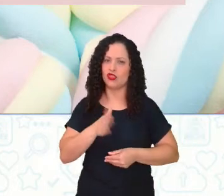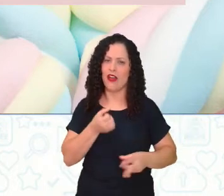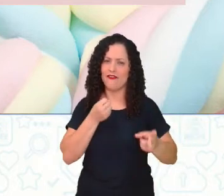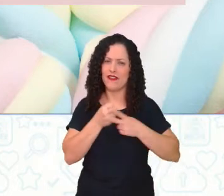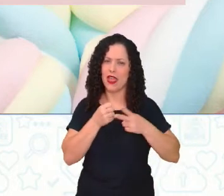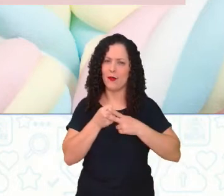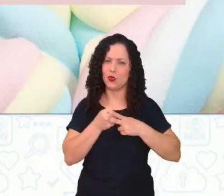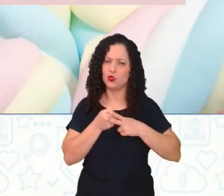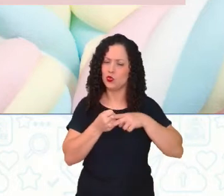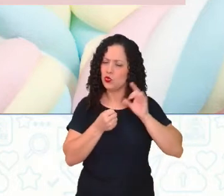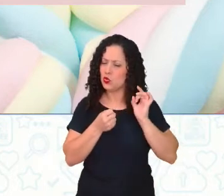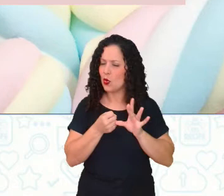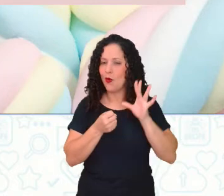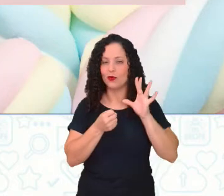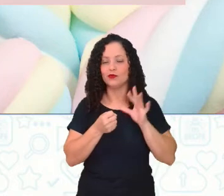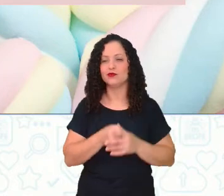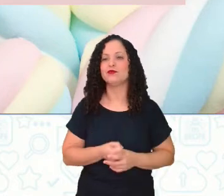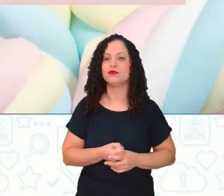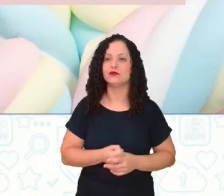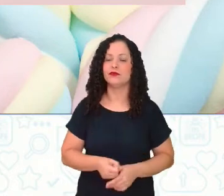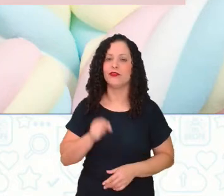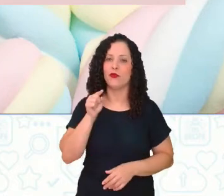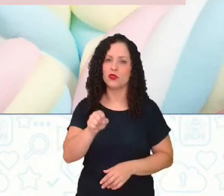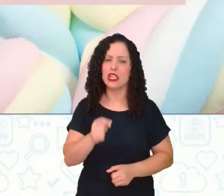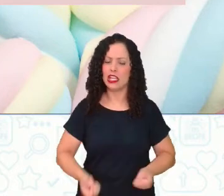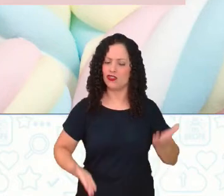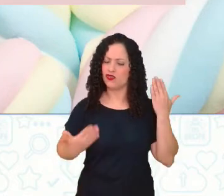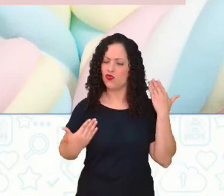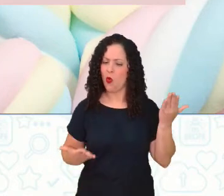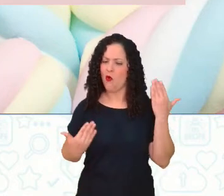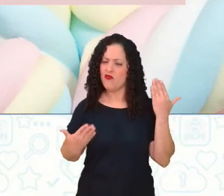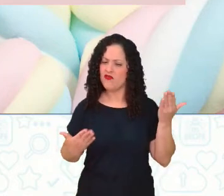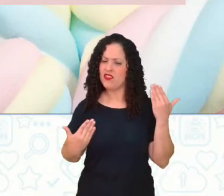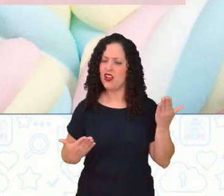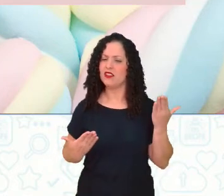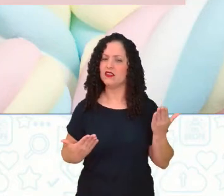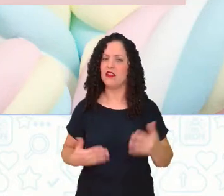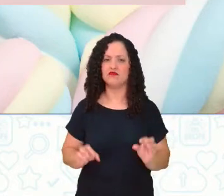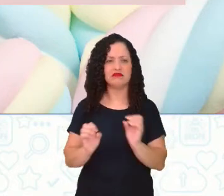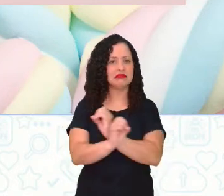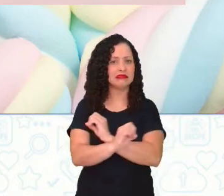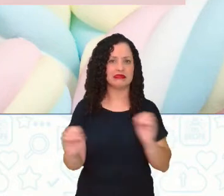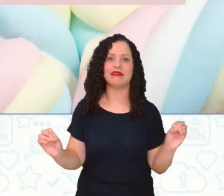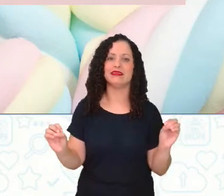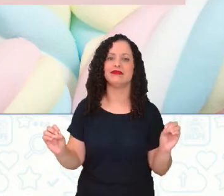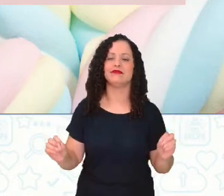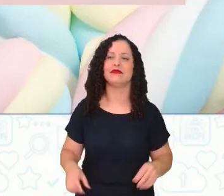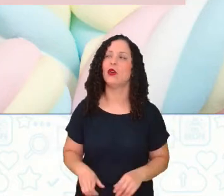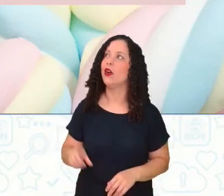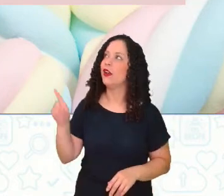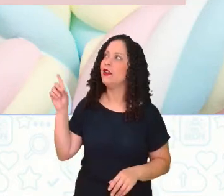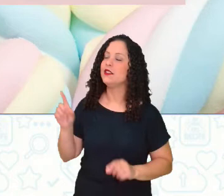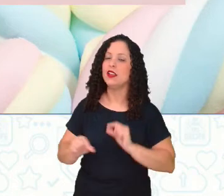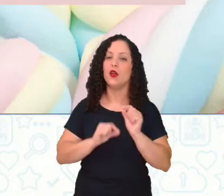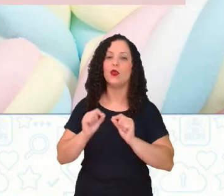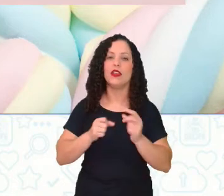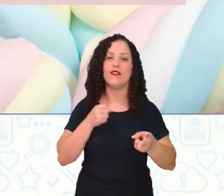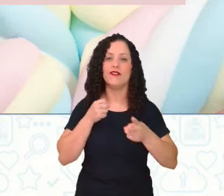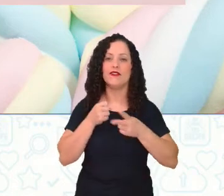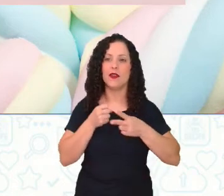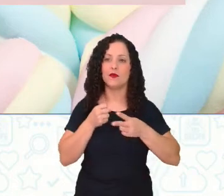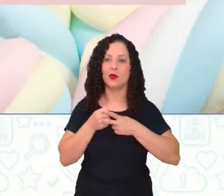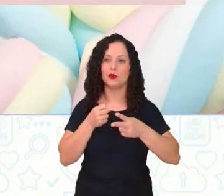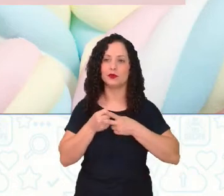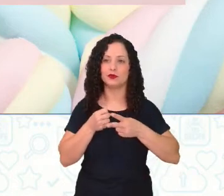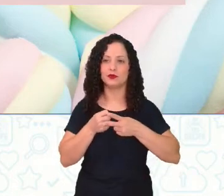sozinho. Ó, essa sua desconfiança não procede, ou seja, não tem fundamento. Se ele é intransitivo, ele não precisa de